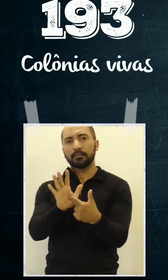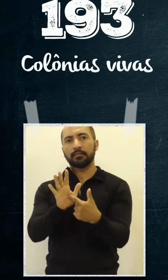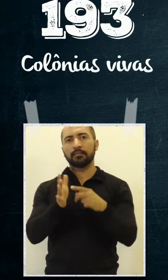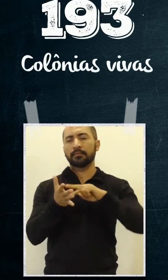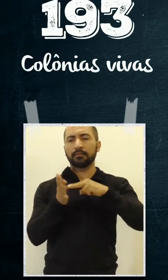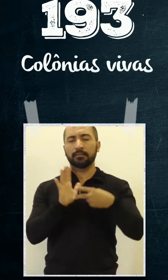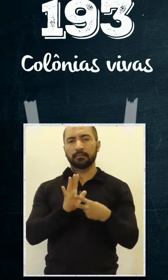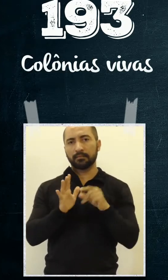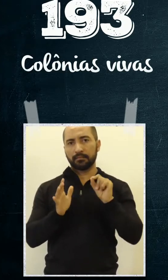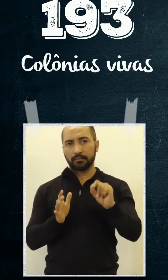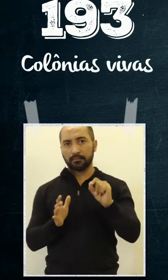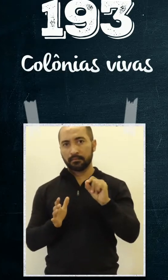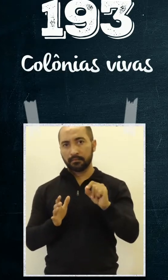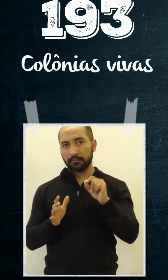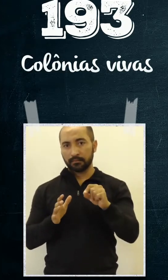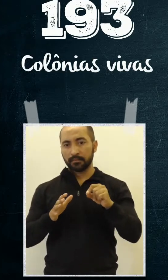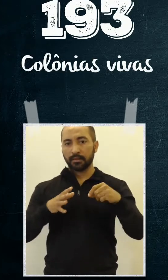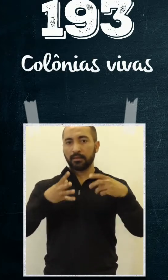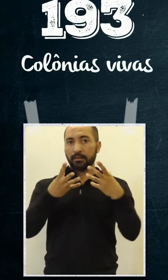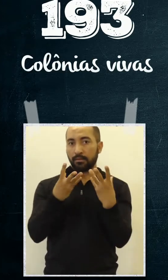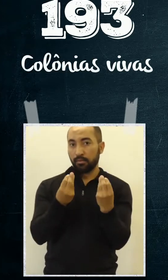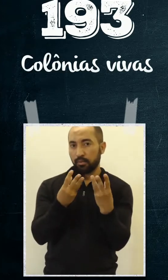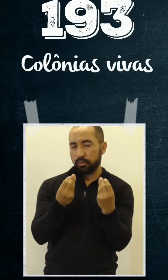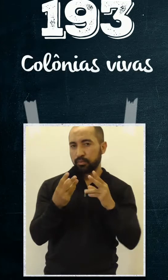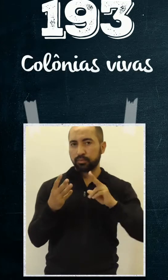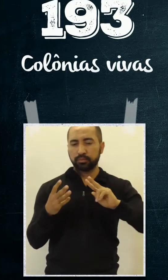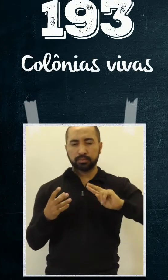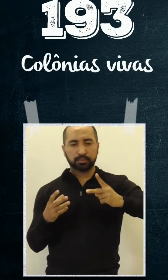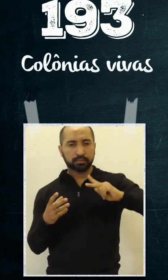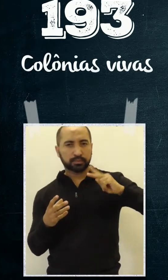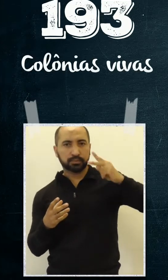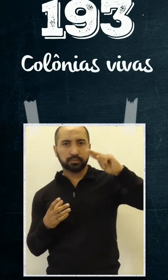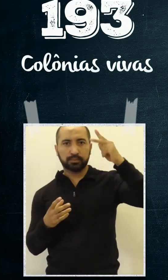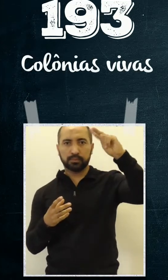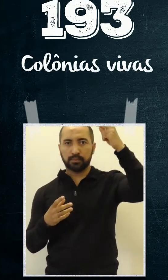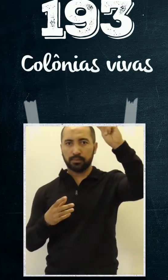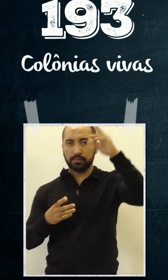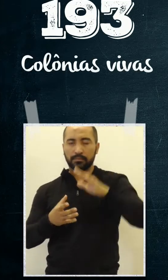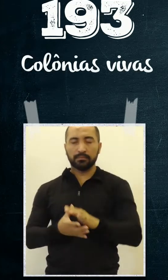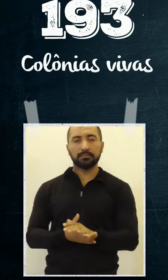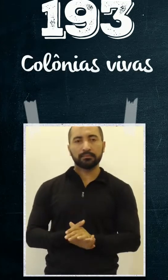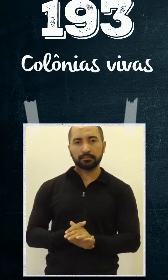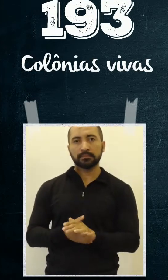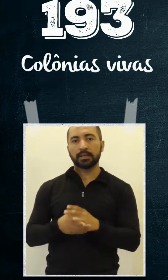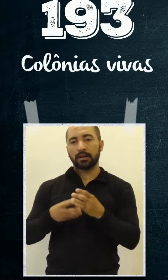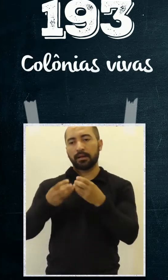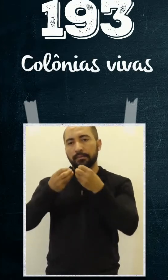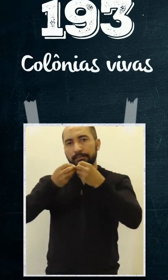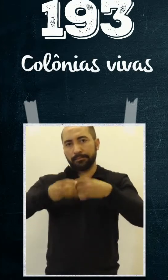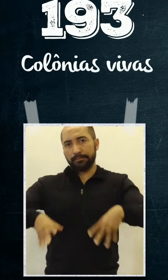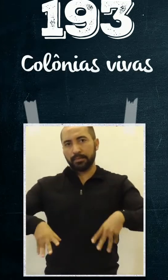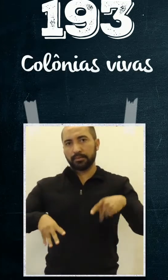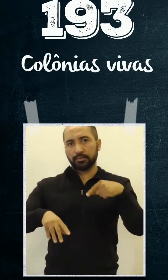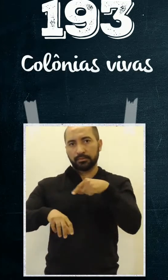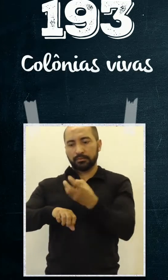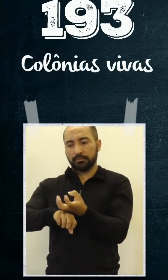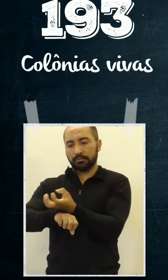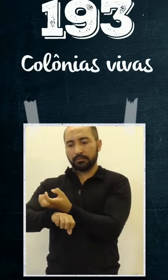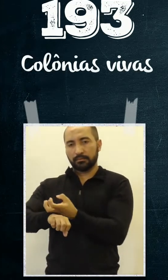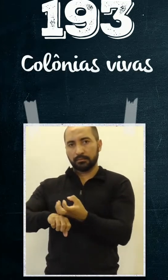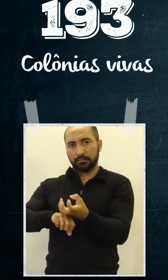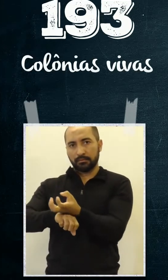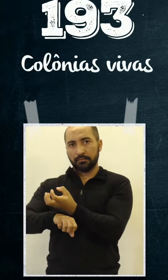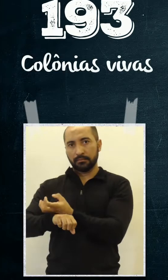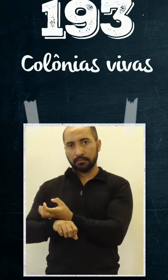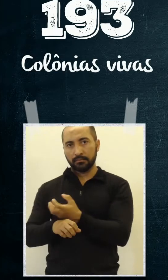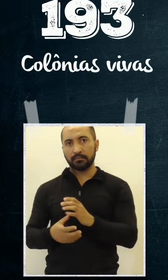crítico proposto por Dutra et al. De 10 microgramas por centímetro ao quadrado ao dia em potências negativas. Brown alerta que